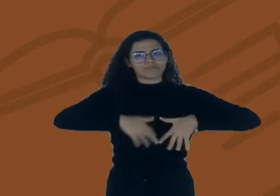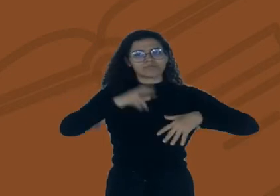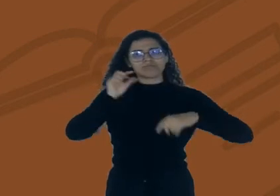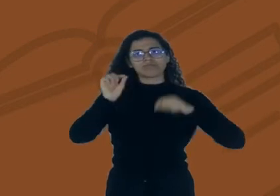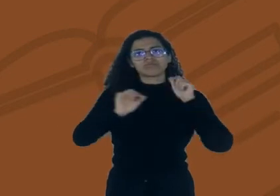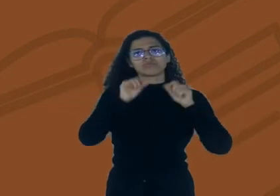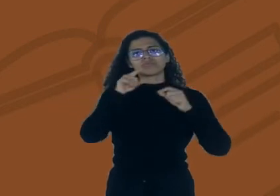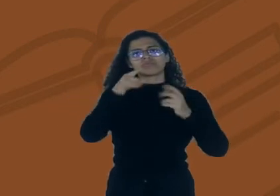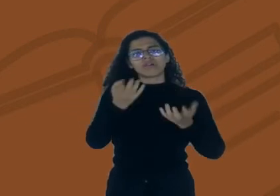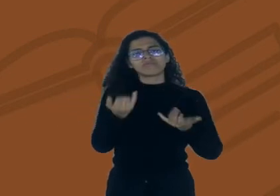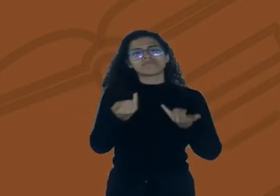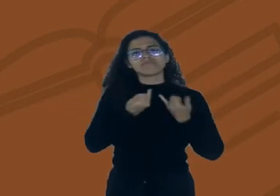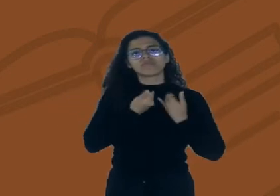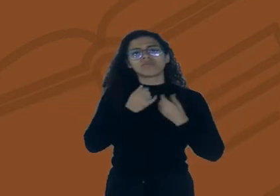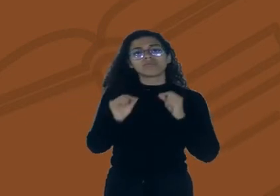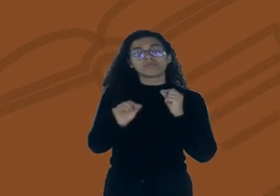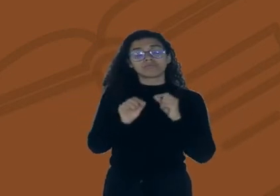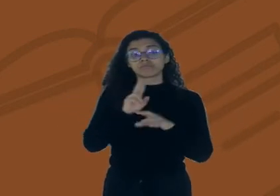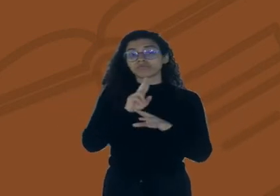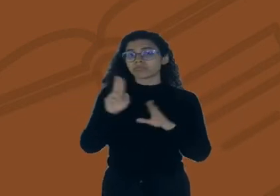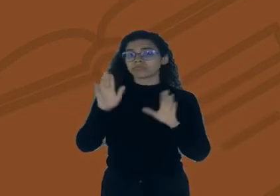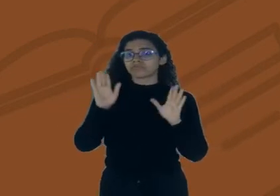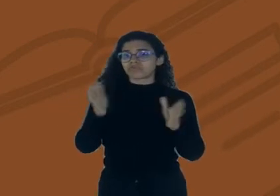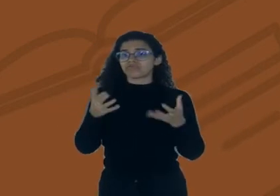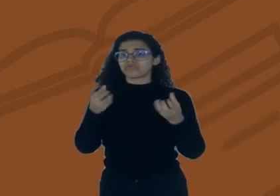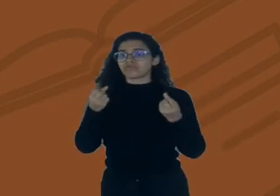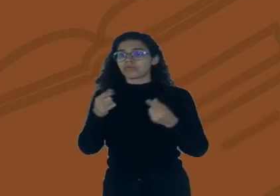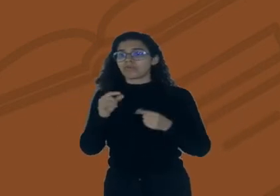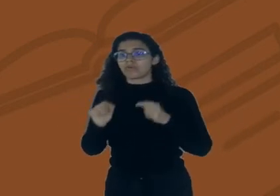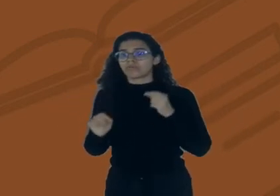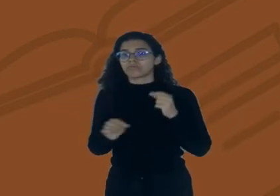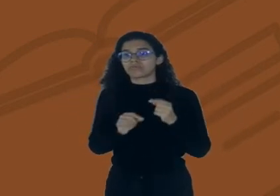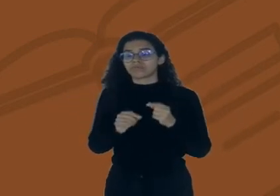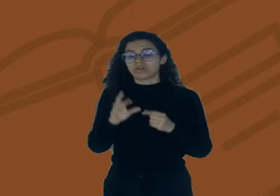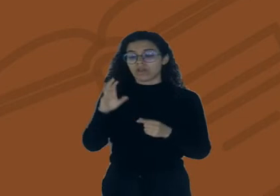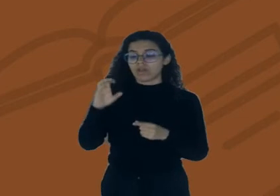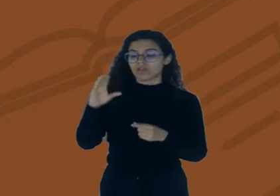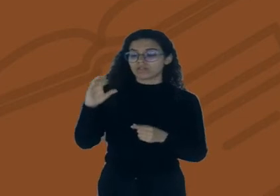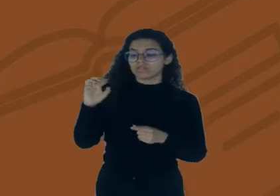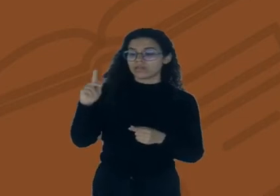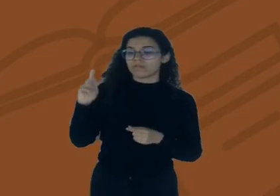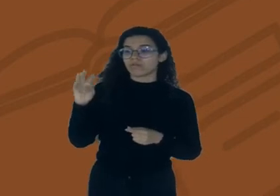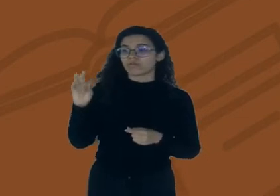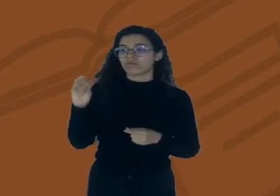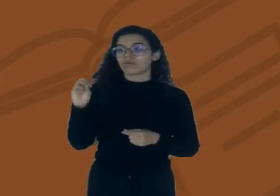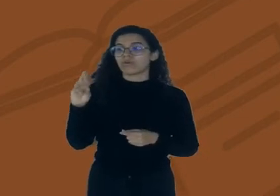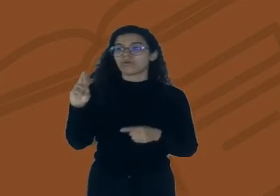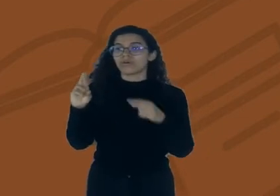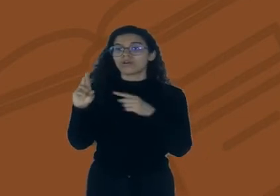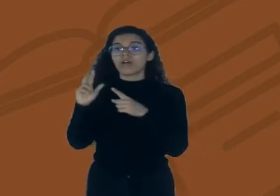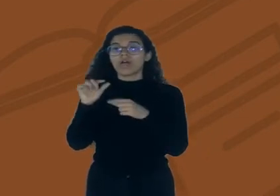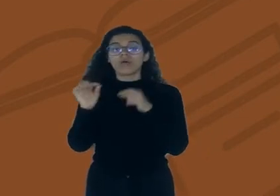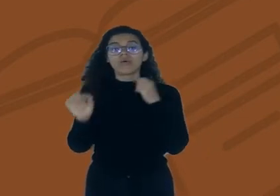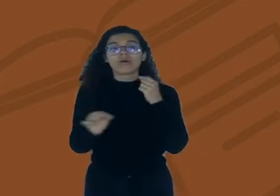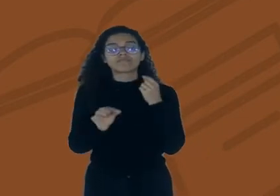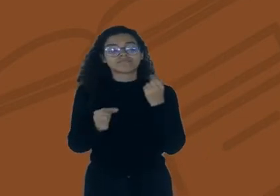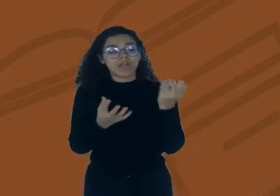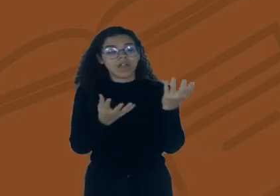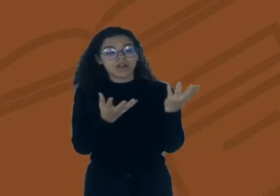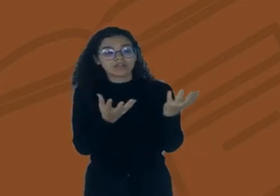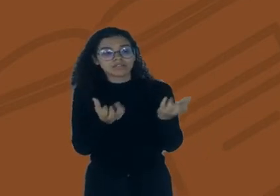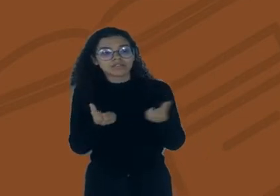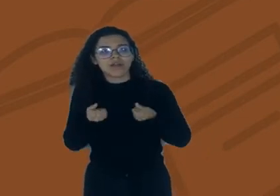órgãos receptores? O próprio nome já diz. Órgãos receptores são os órgãos que recebem as